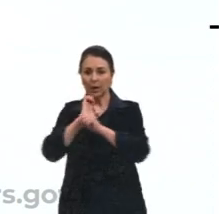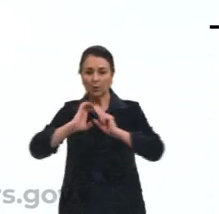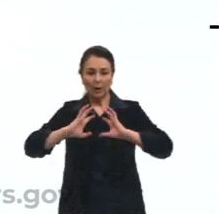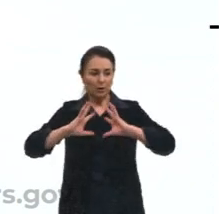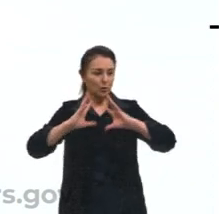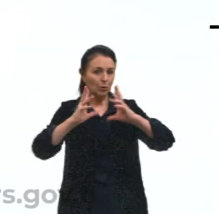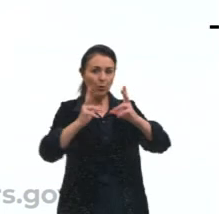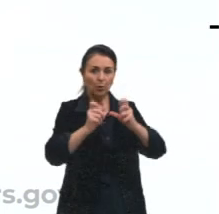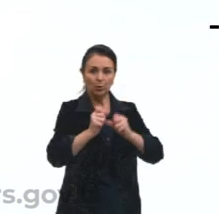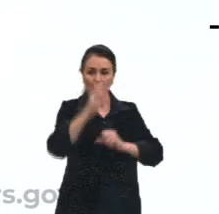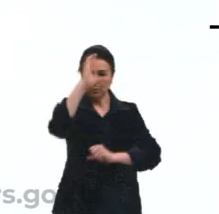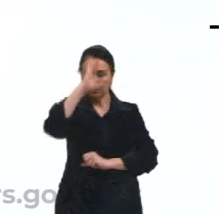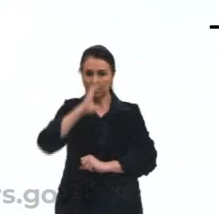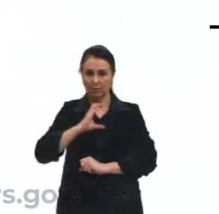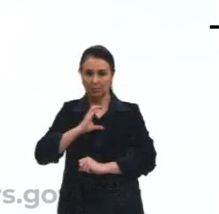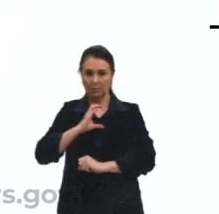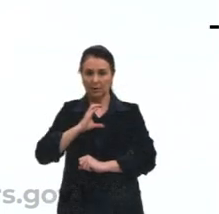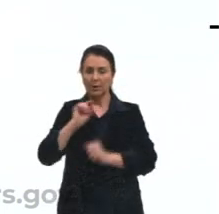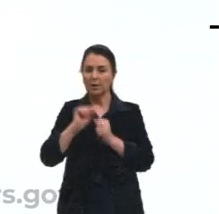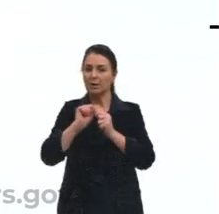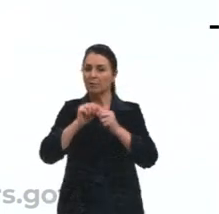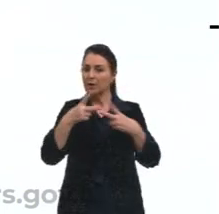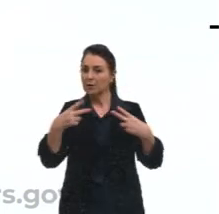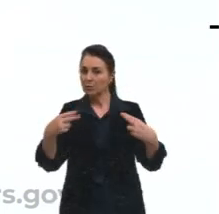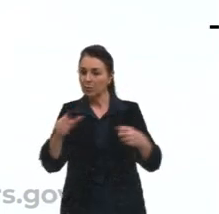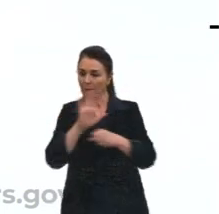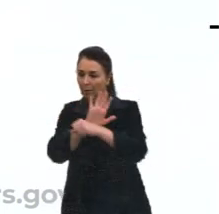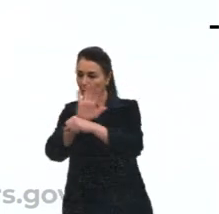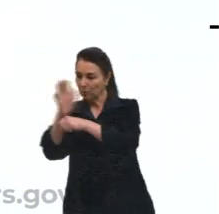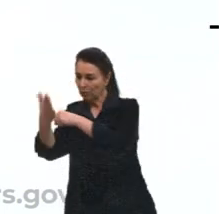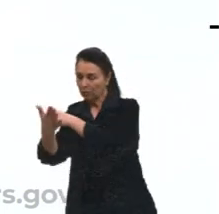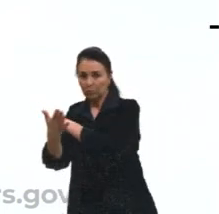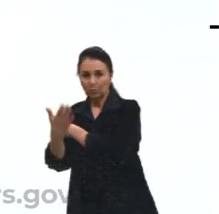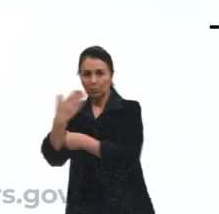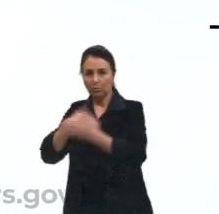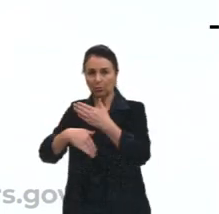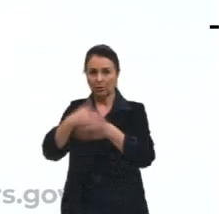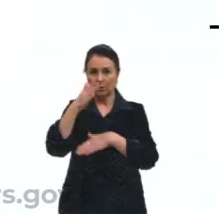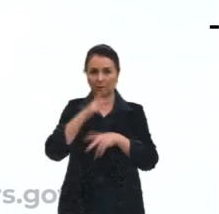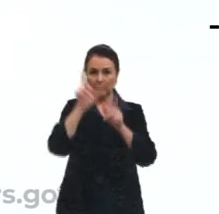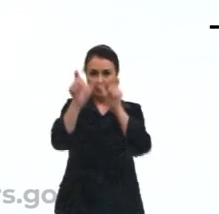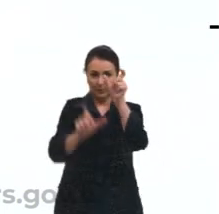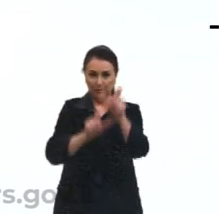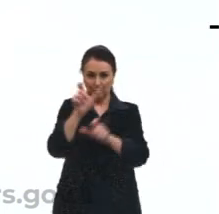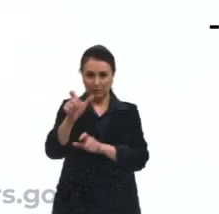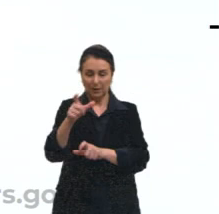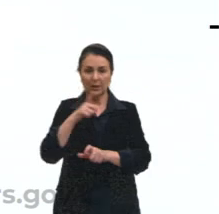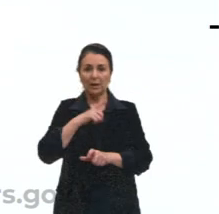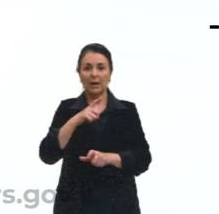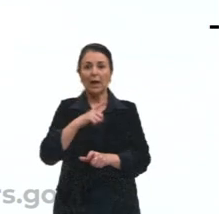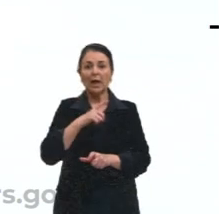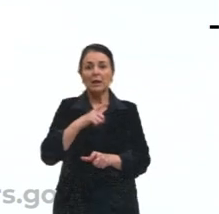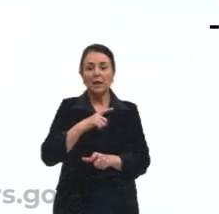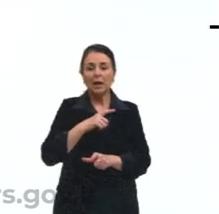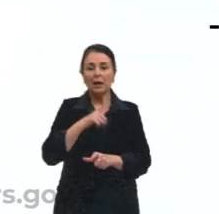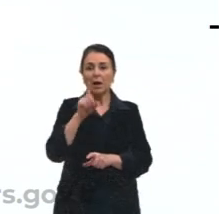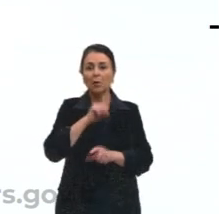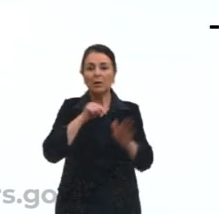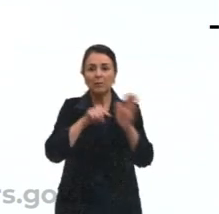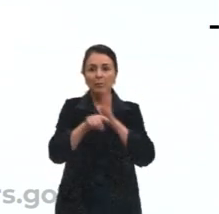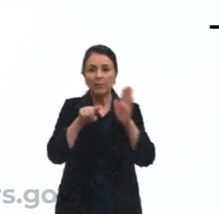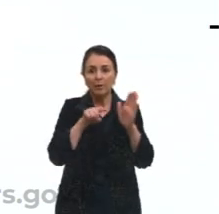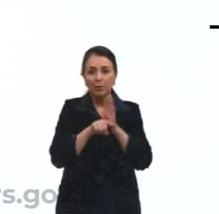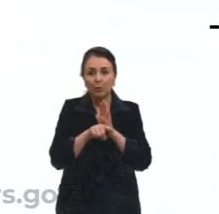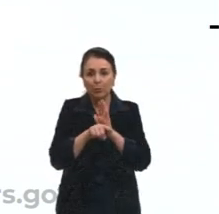e que devem ter um anjinho para onde todos e eu vou te deixar aqui algumas questões que é o com excludente